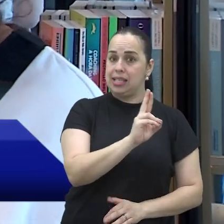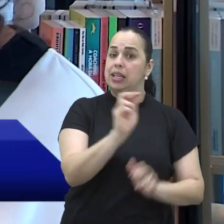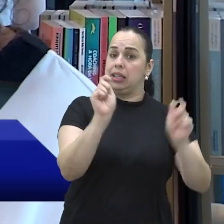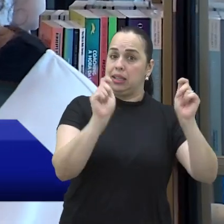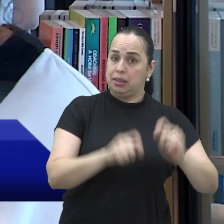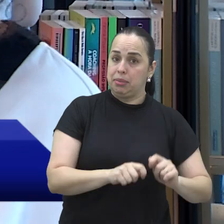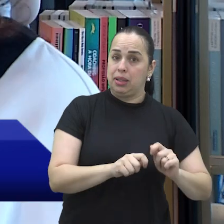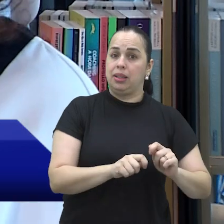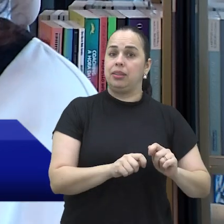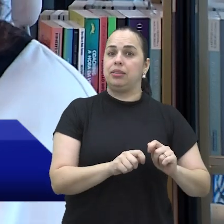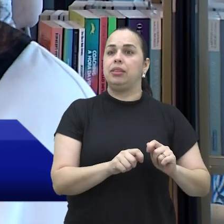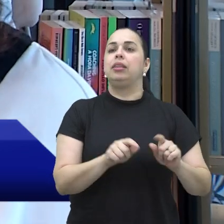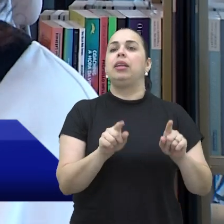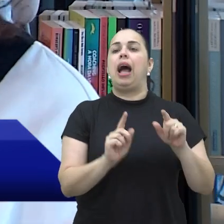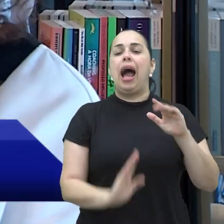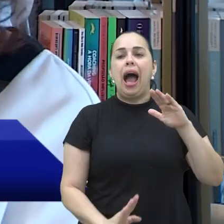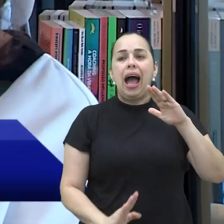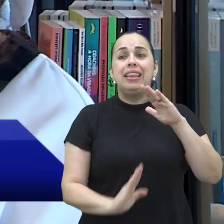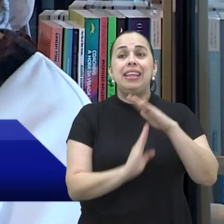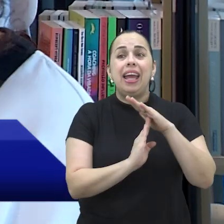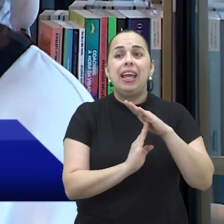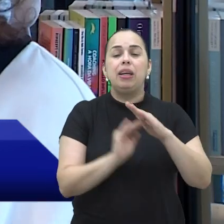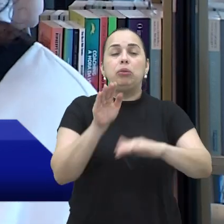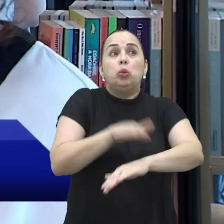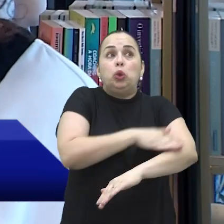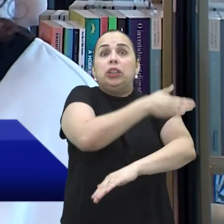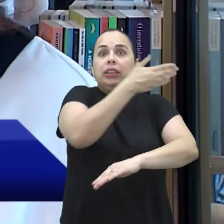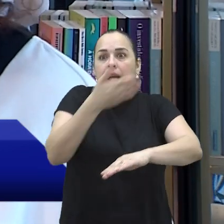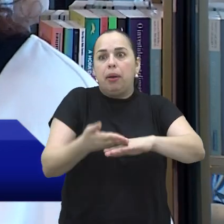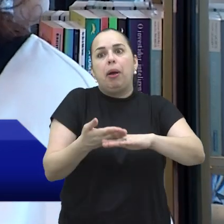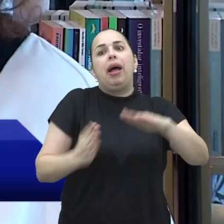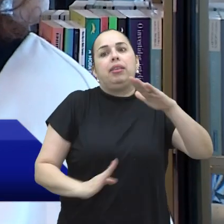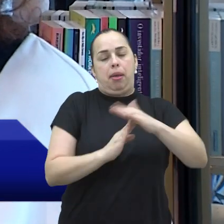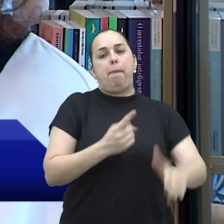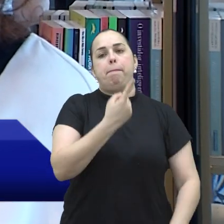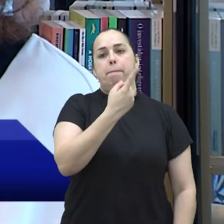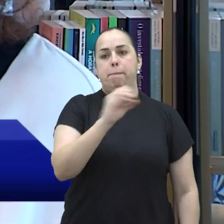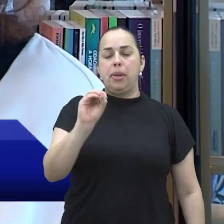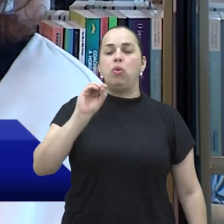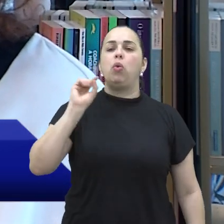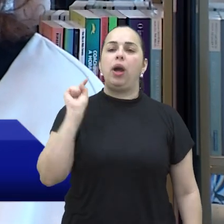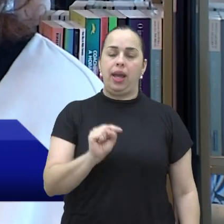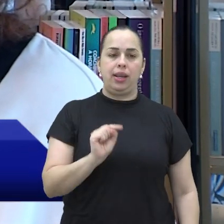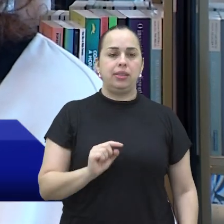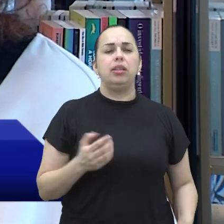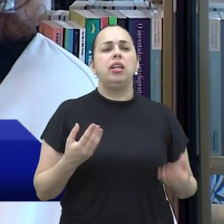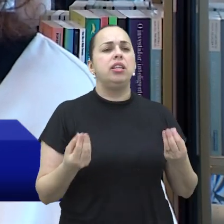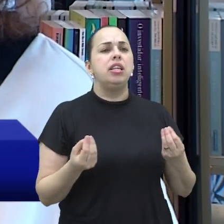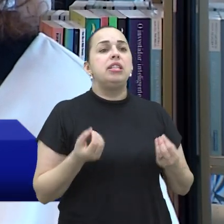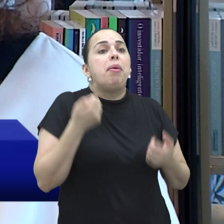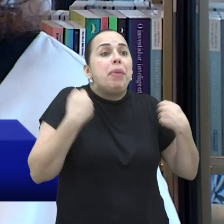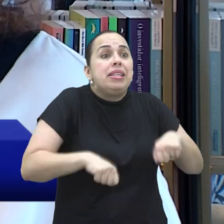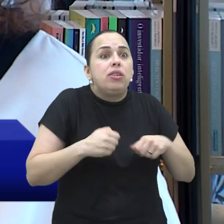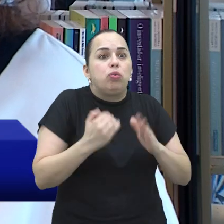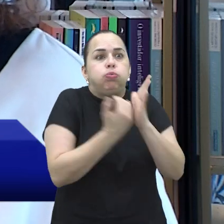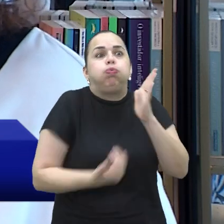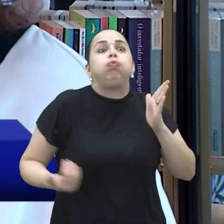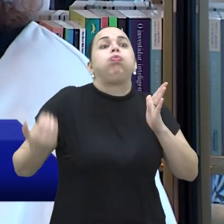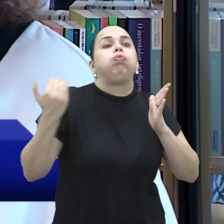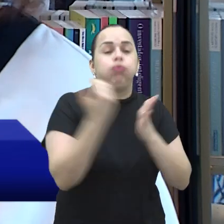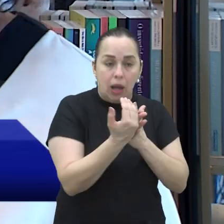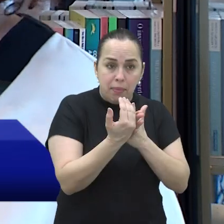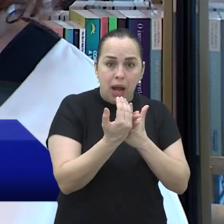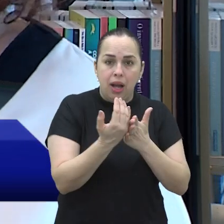por transação, limitado a R$ 1.000 por dia. E para quem precisa fazer transações de maiores valores, como é que